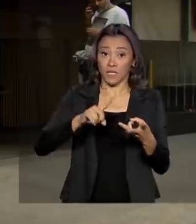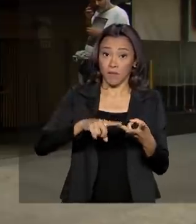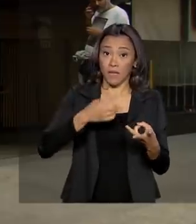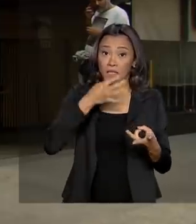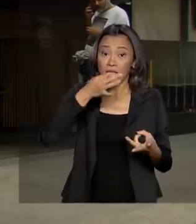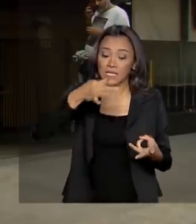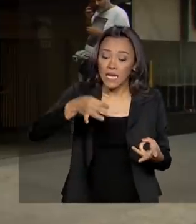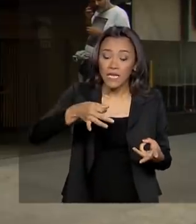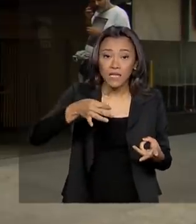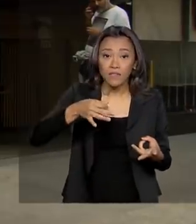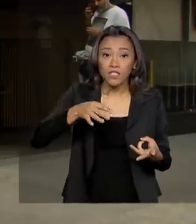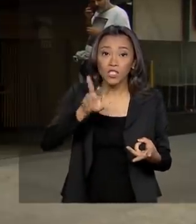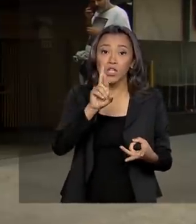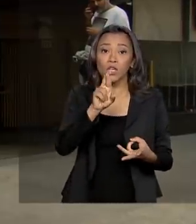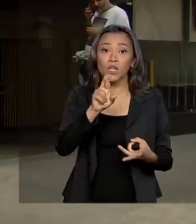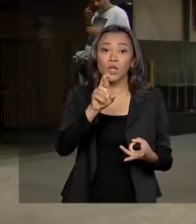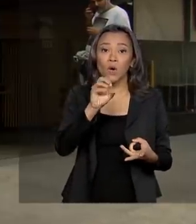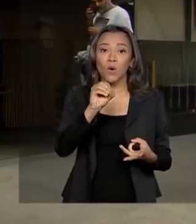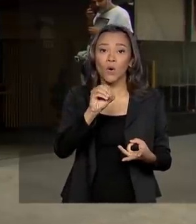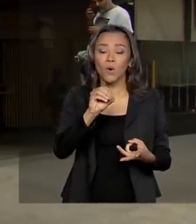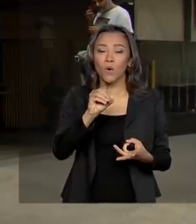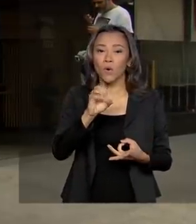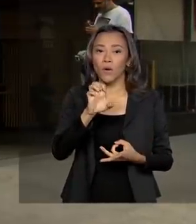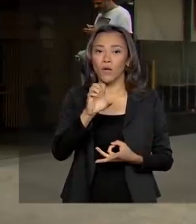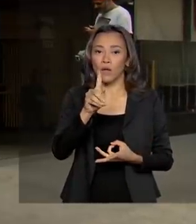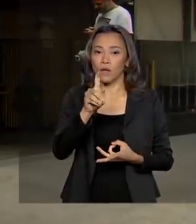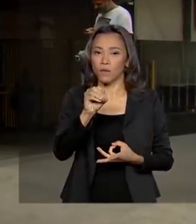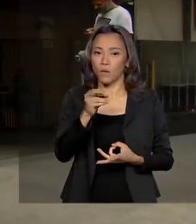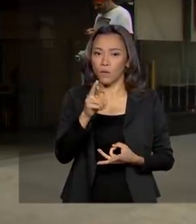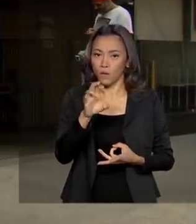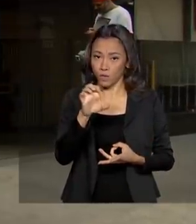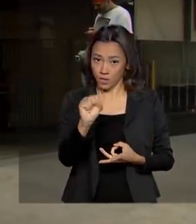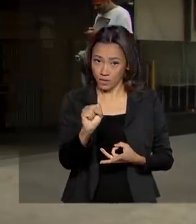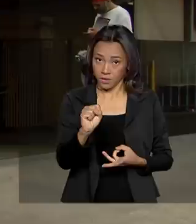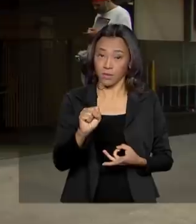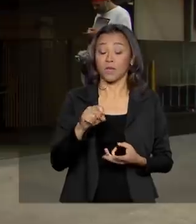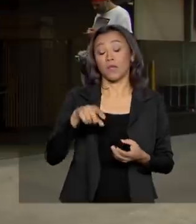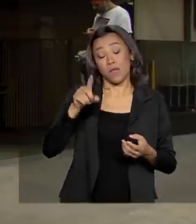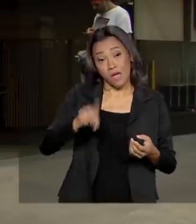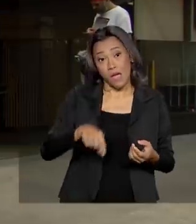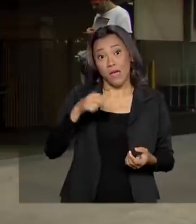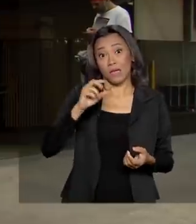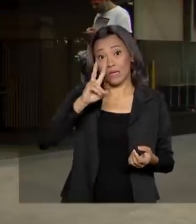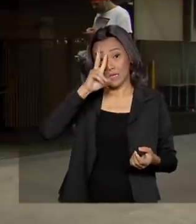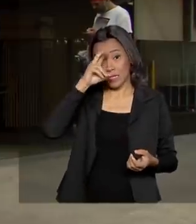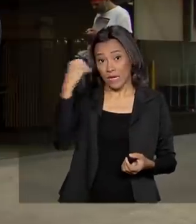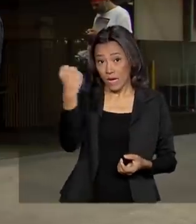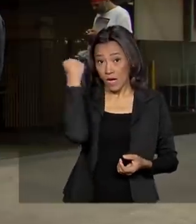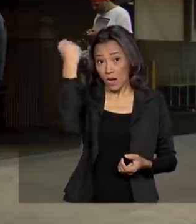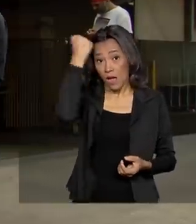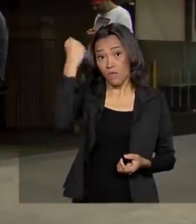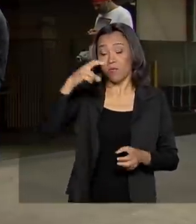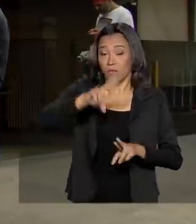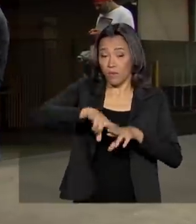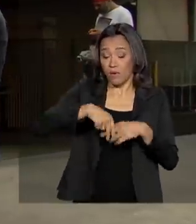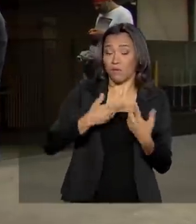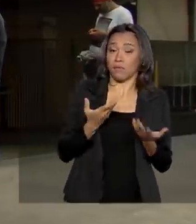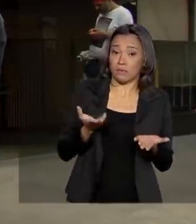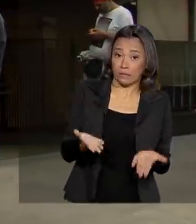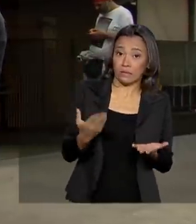o ministério da saúde está considerando o caso como um evento de saúde pública grave devido à raridade e letalidade da doença